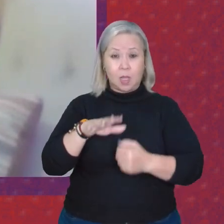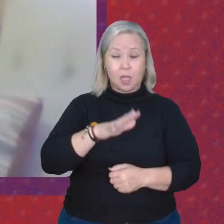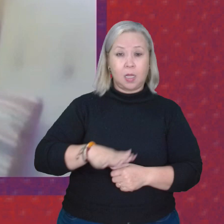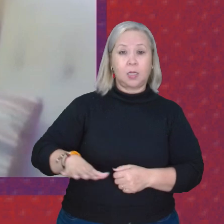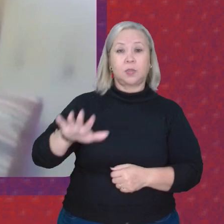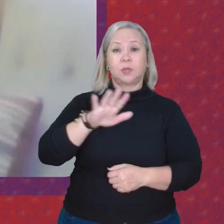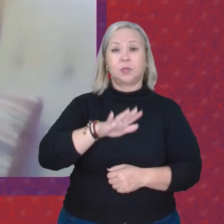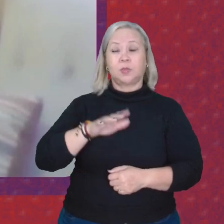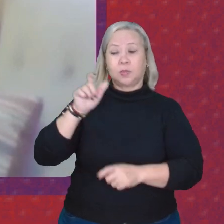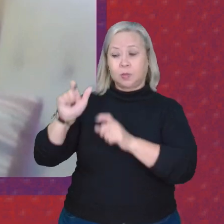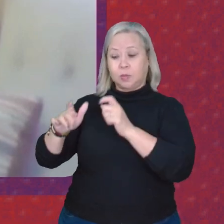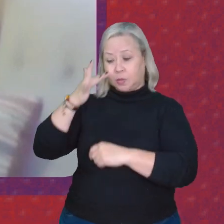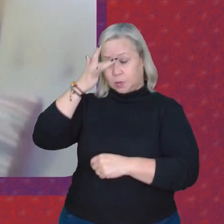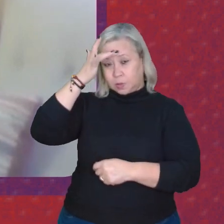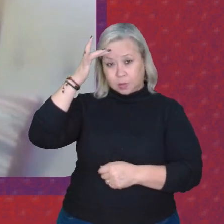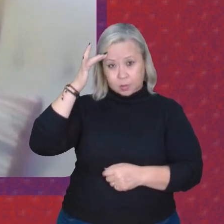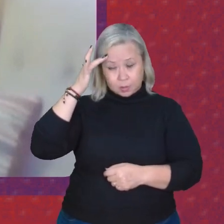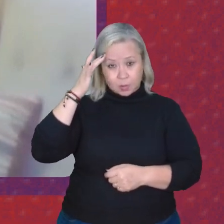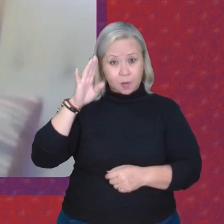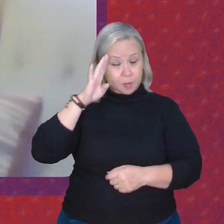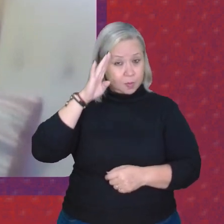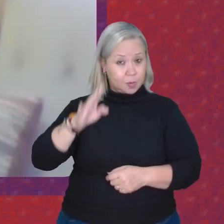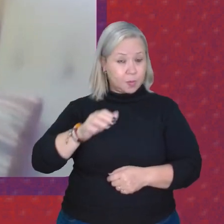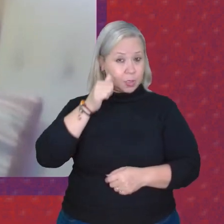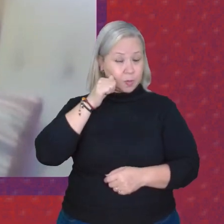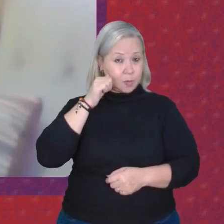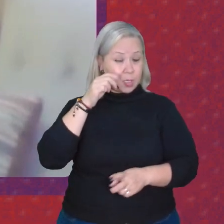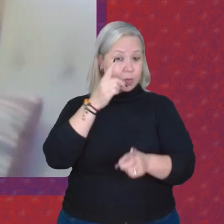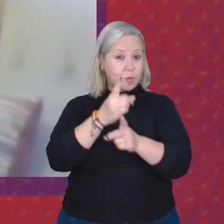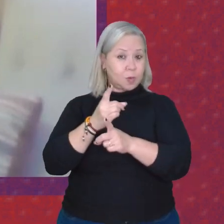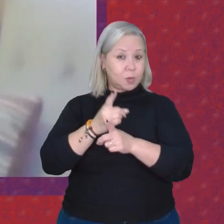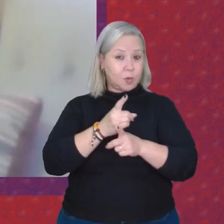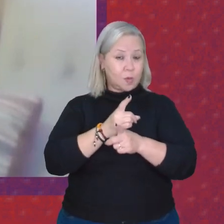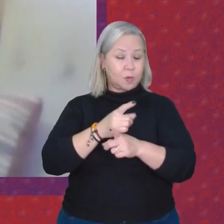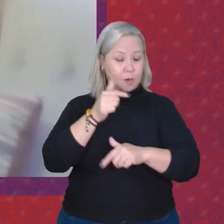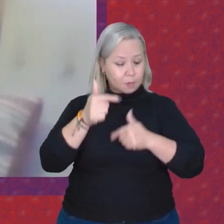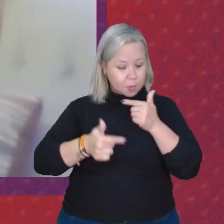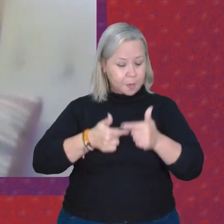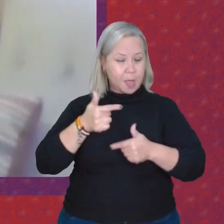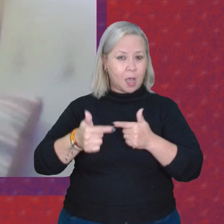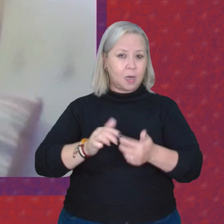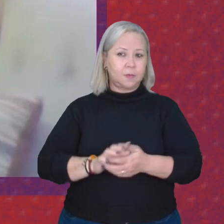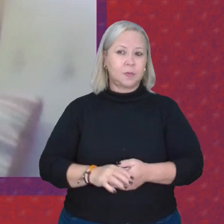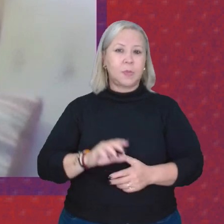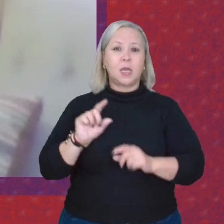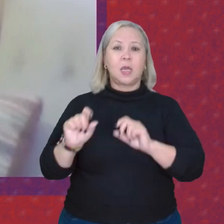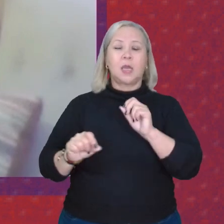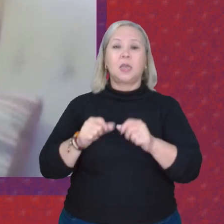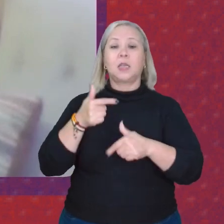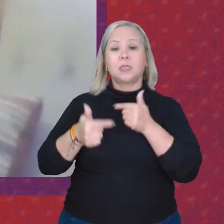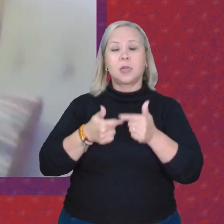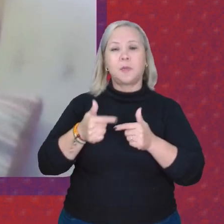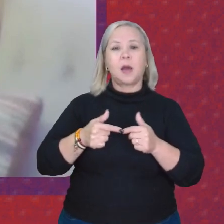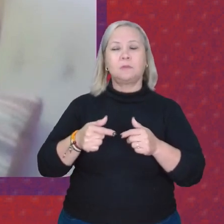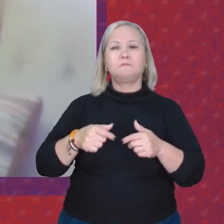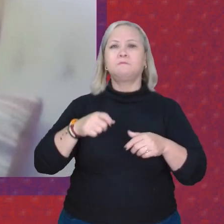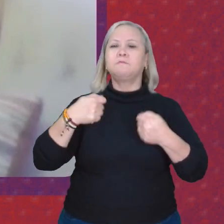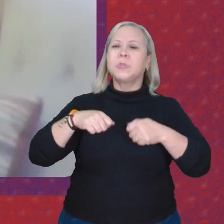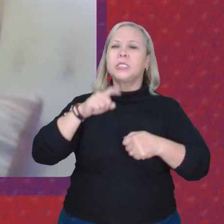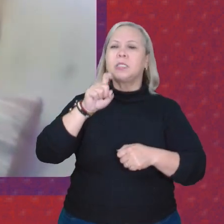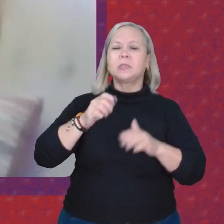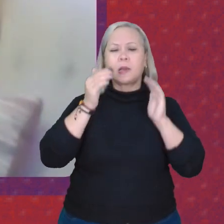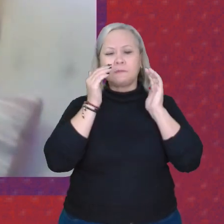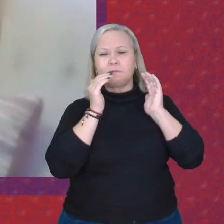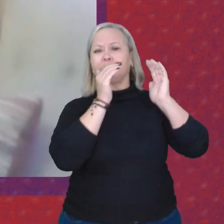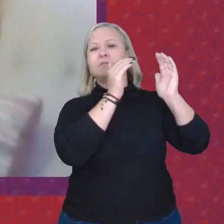pessoas, principalmente as mulheres, possam encontrar um emprego, que esse emprego seja digno, que esse